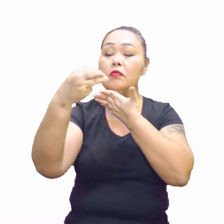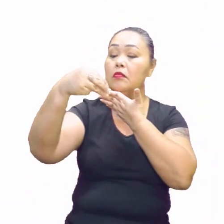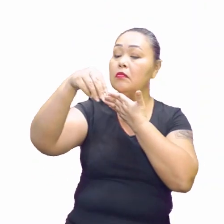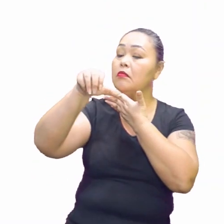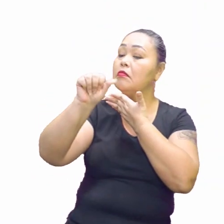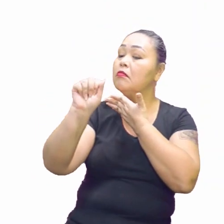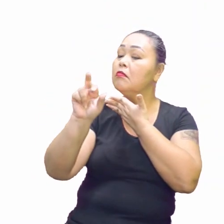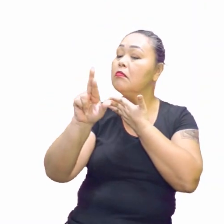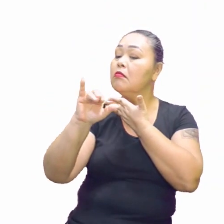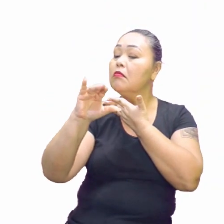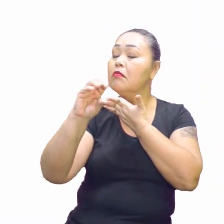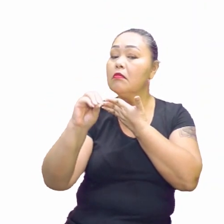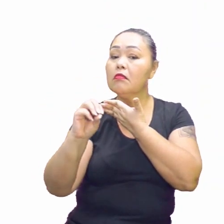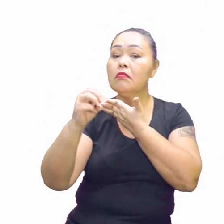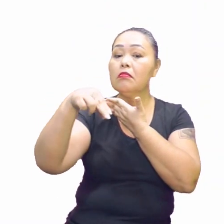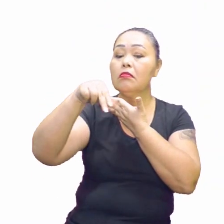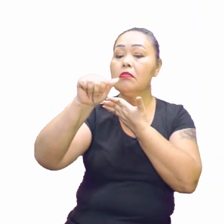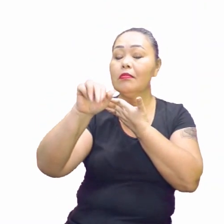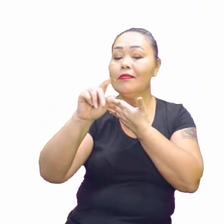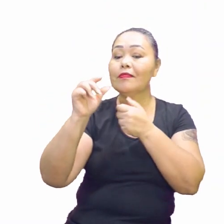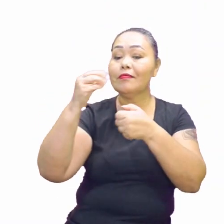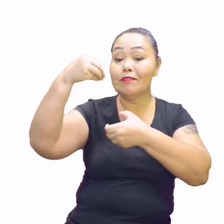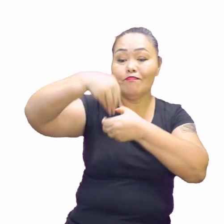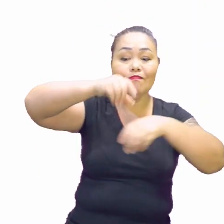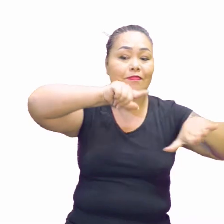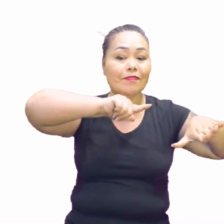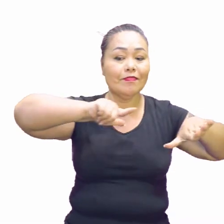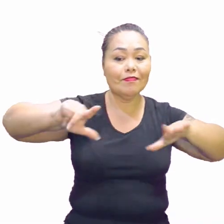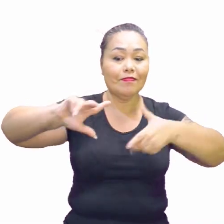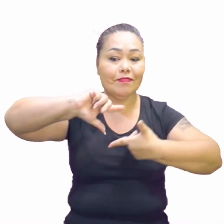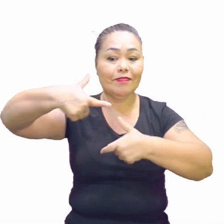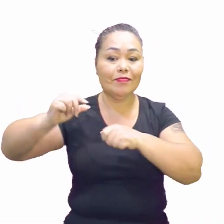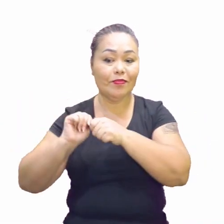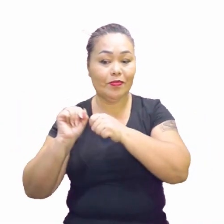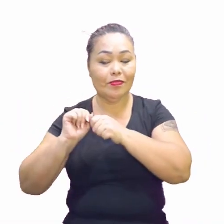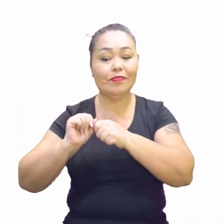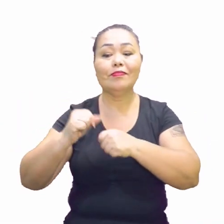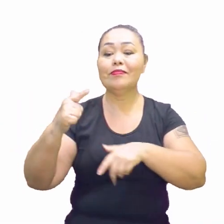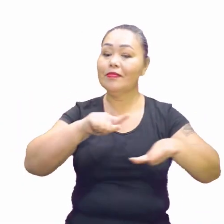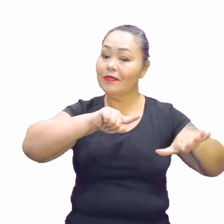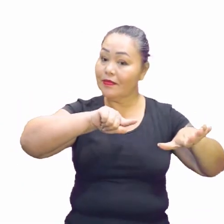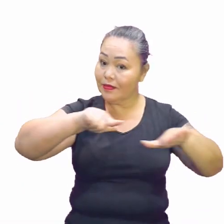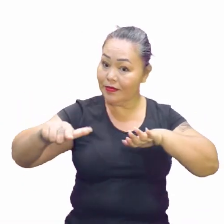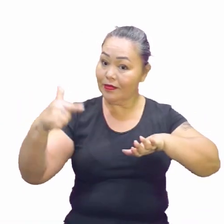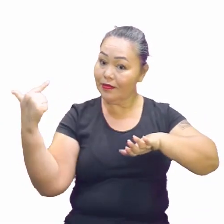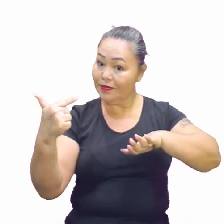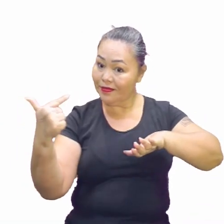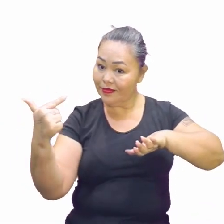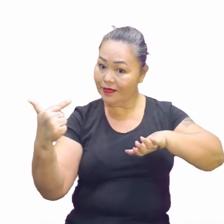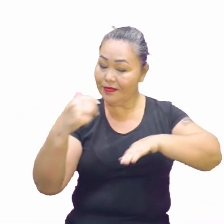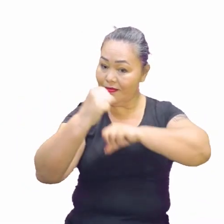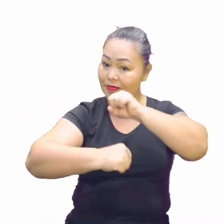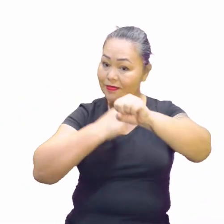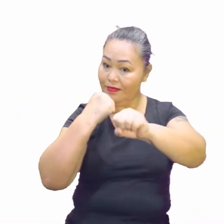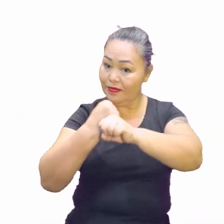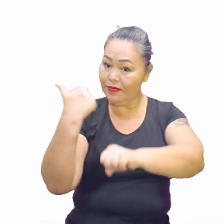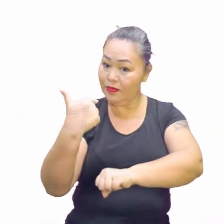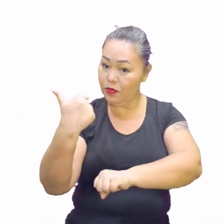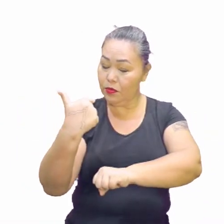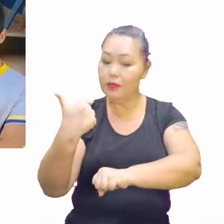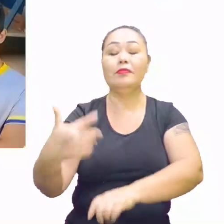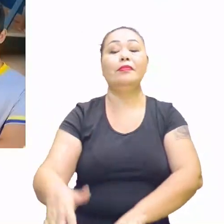parte também da Semana da Arte Moderna, né? A Semana de 22. Mas vamos lá,